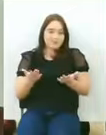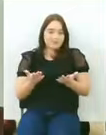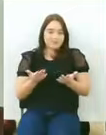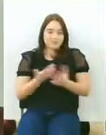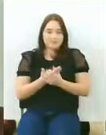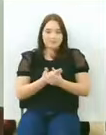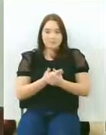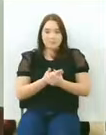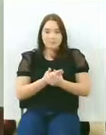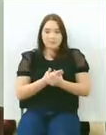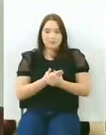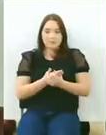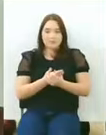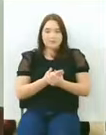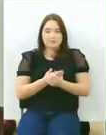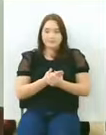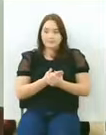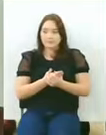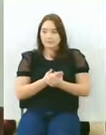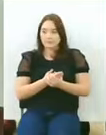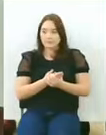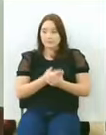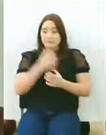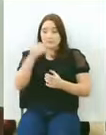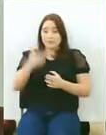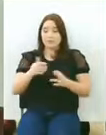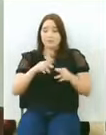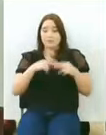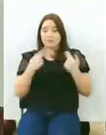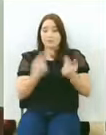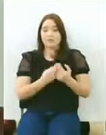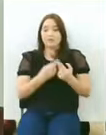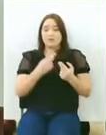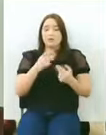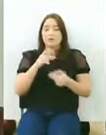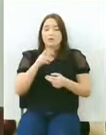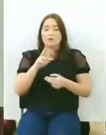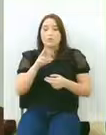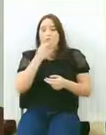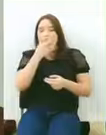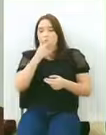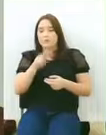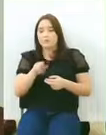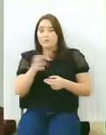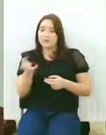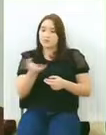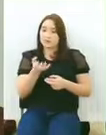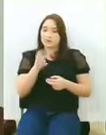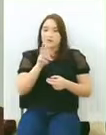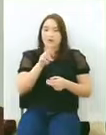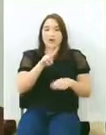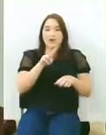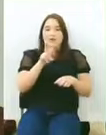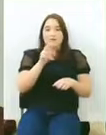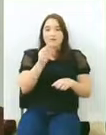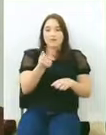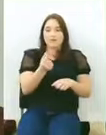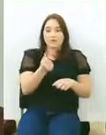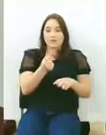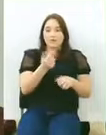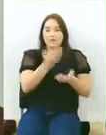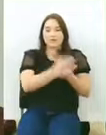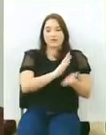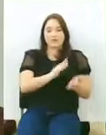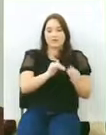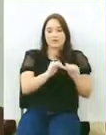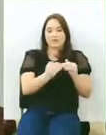família. Qual foi o primeiro documento que entrou na reunião seguinte? Um irmão pedindo verba para o conselho para terminar de colocar o piso